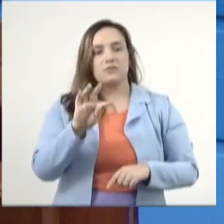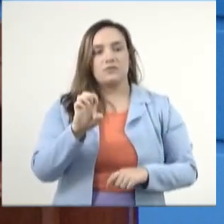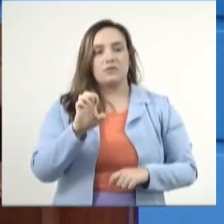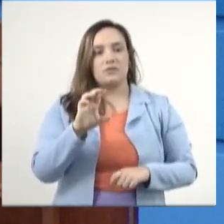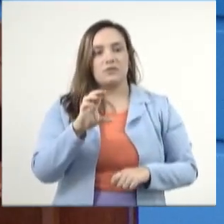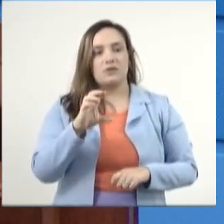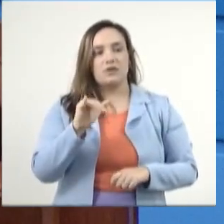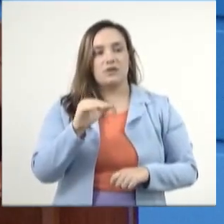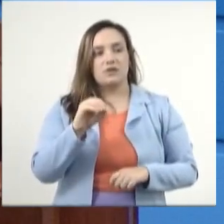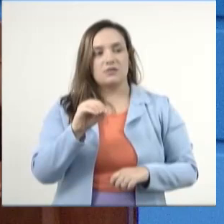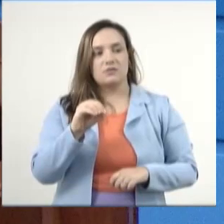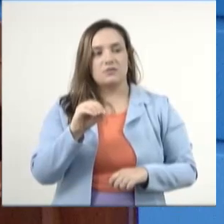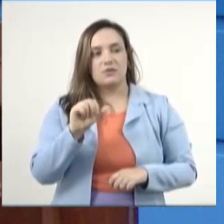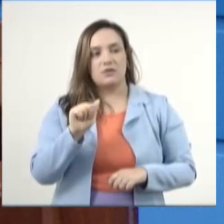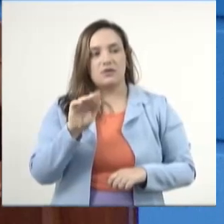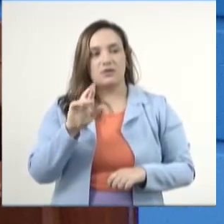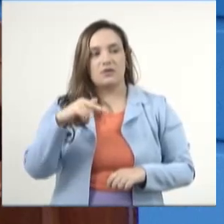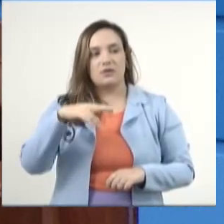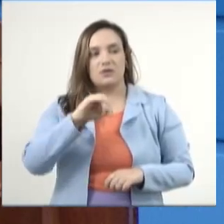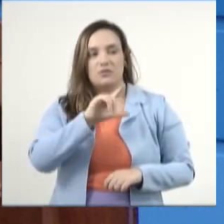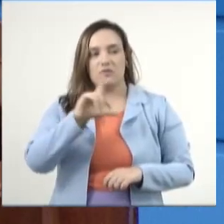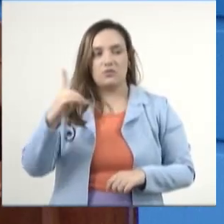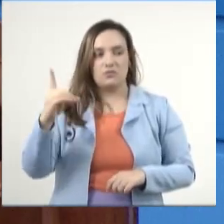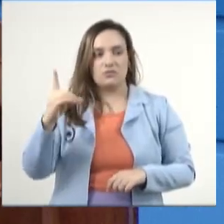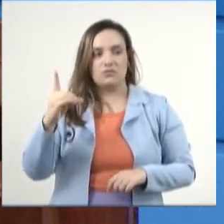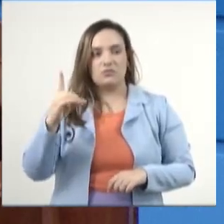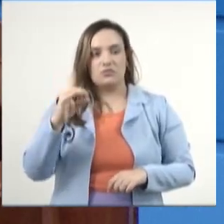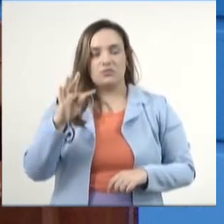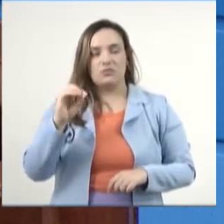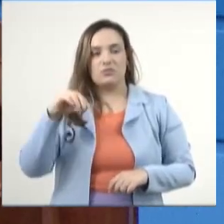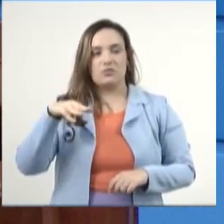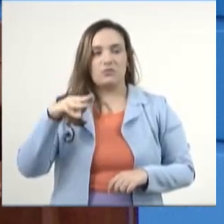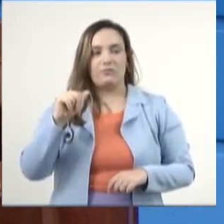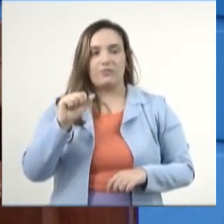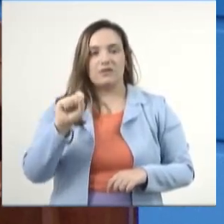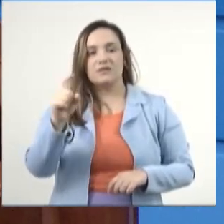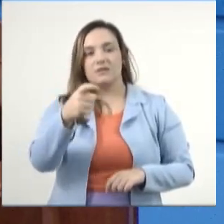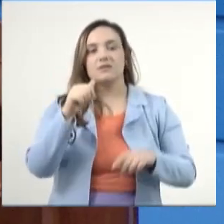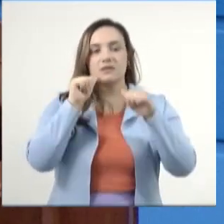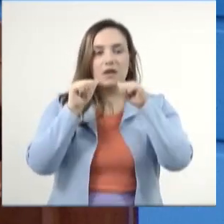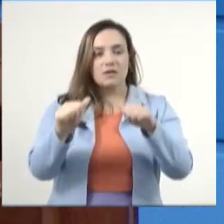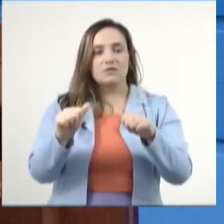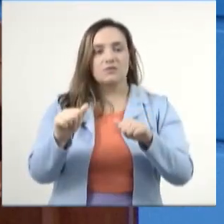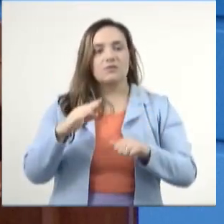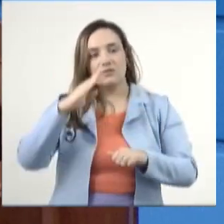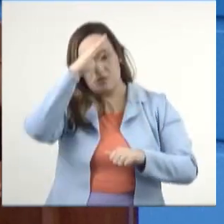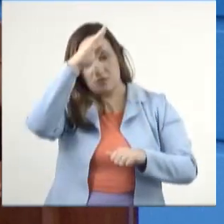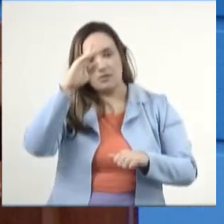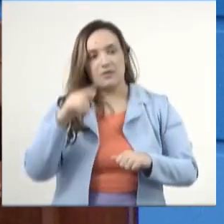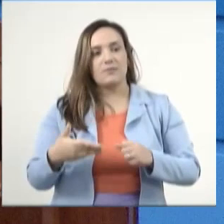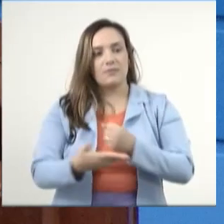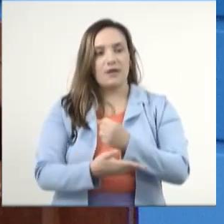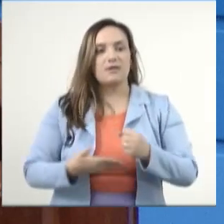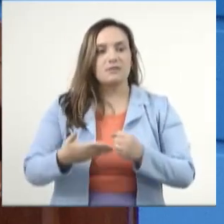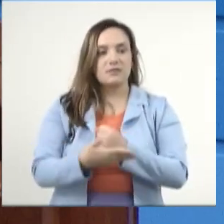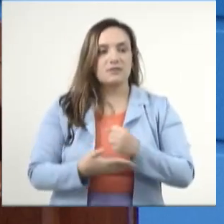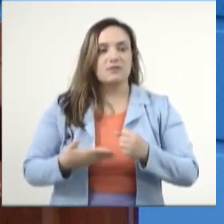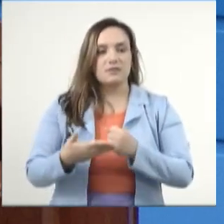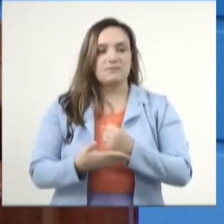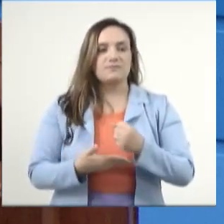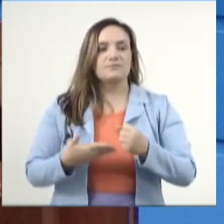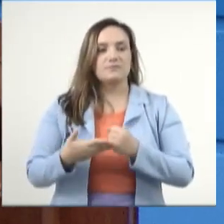Tércio Arnold Tomás, ex-assessor de Bolsonaro, considerado um dos pilares do